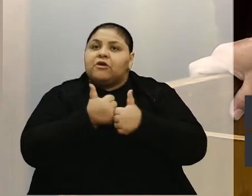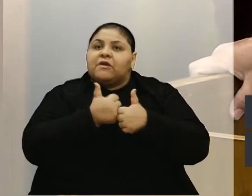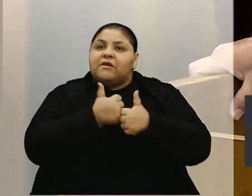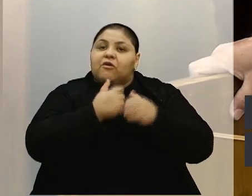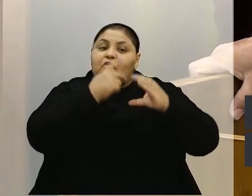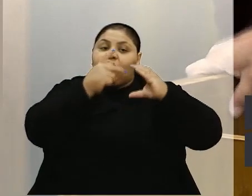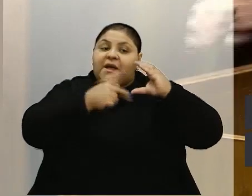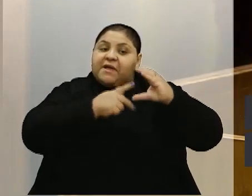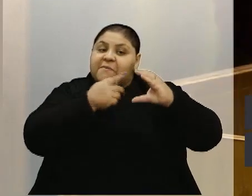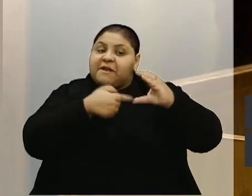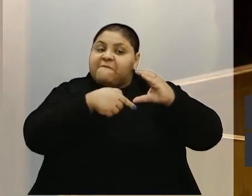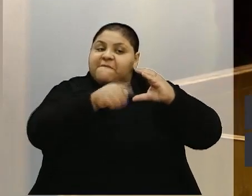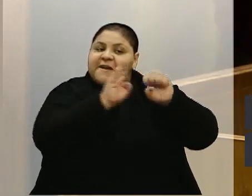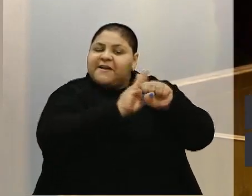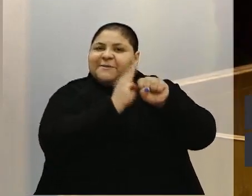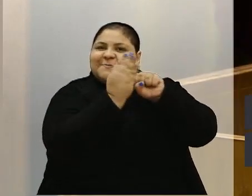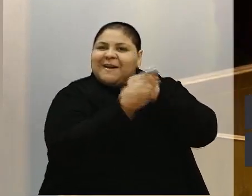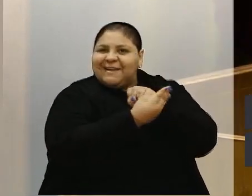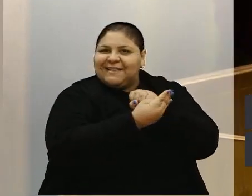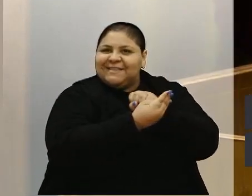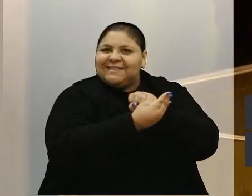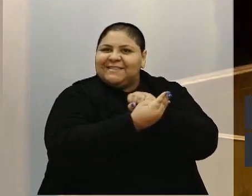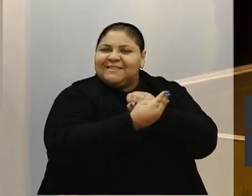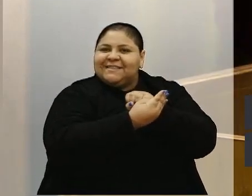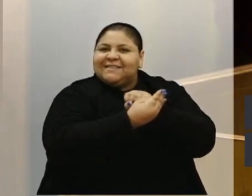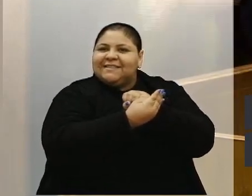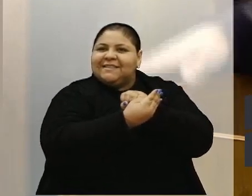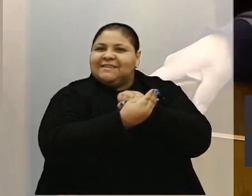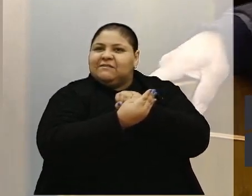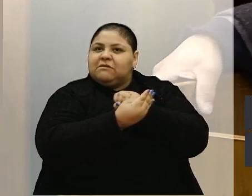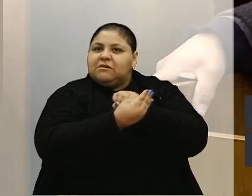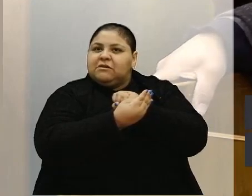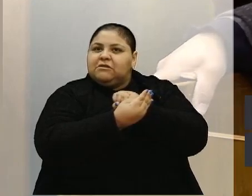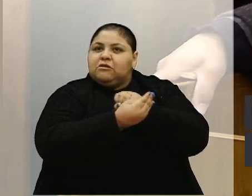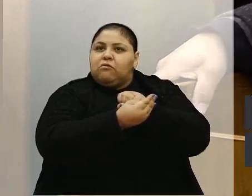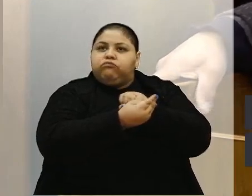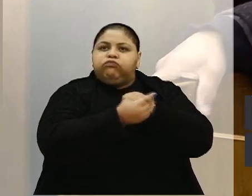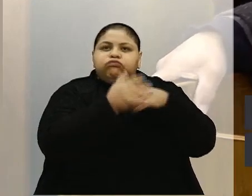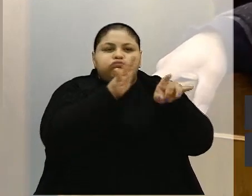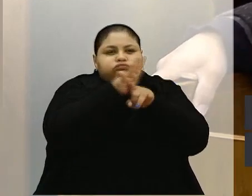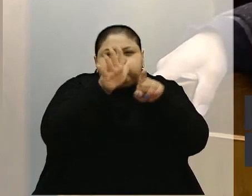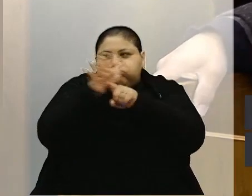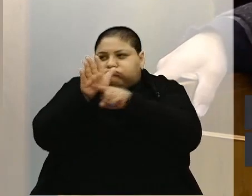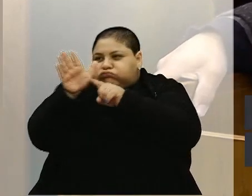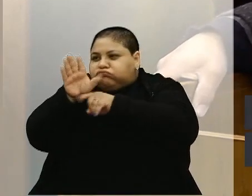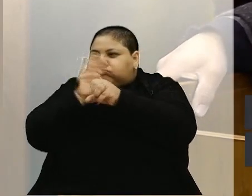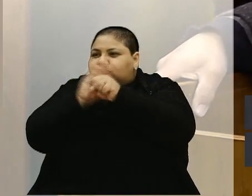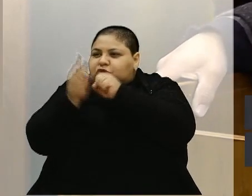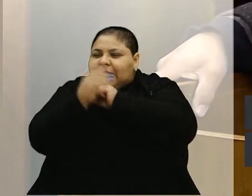Bairros. E a Câmara Foi aos Bairros recebeu todas as demandas dos bairros de Caxias.